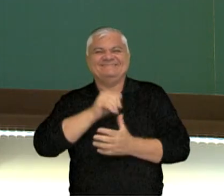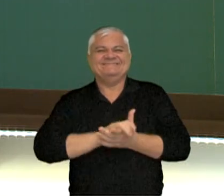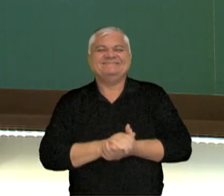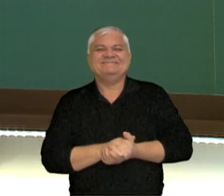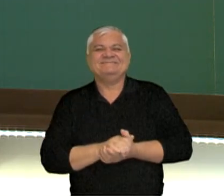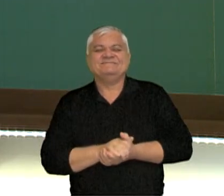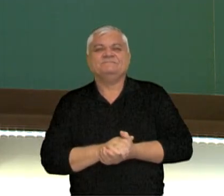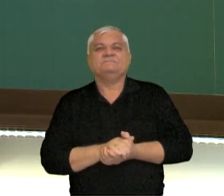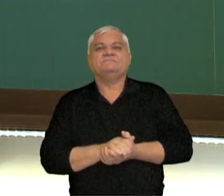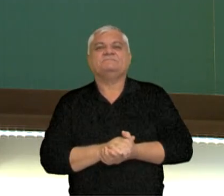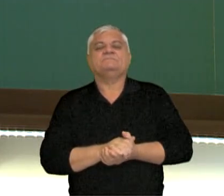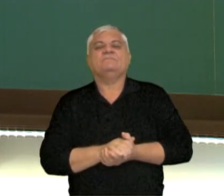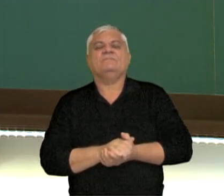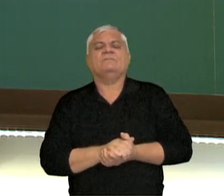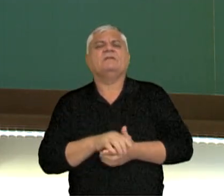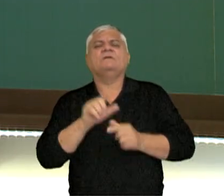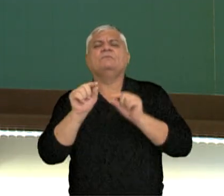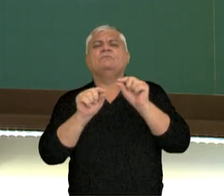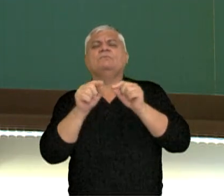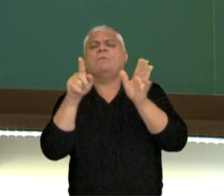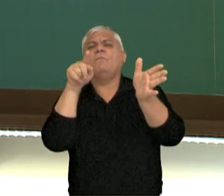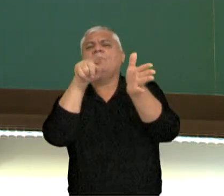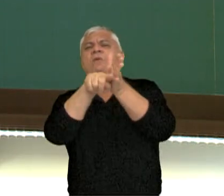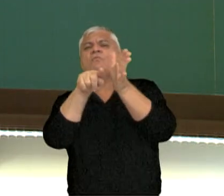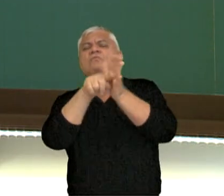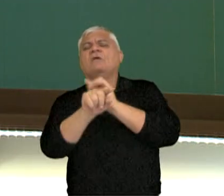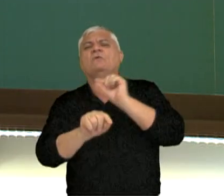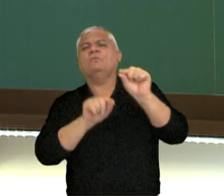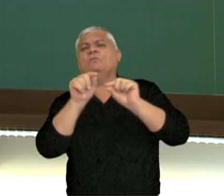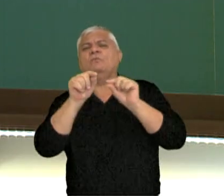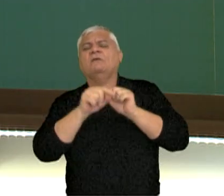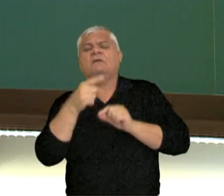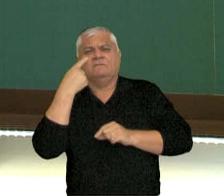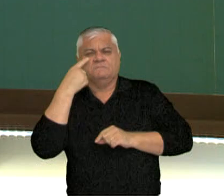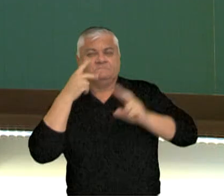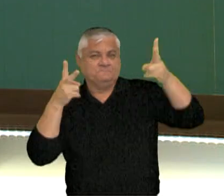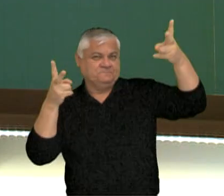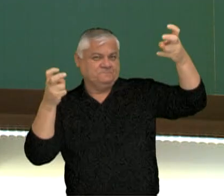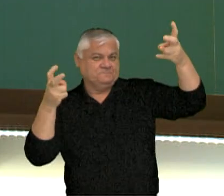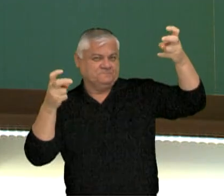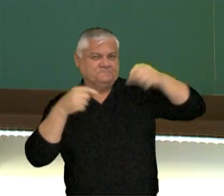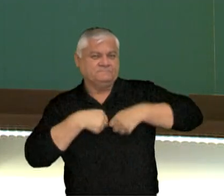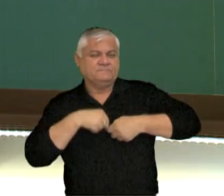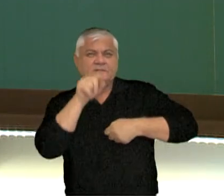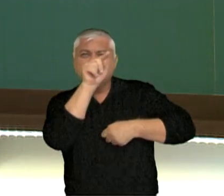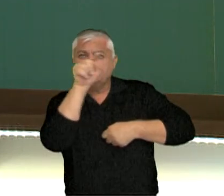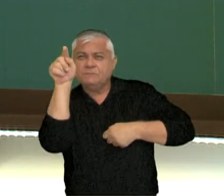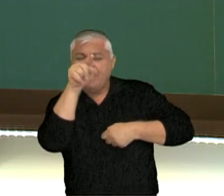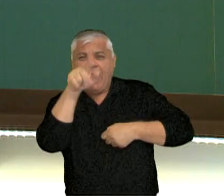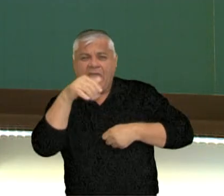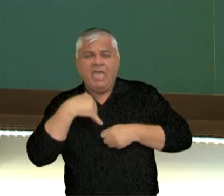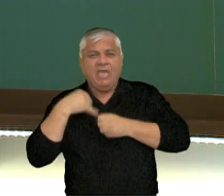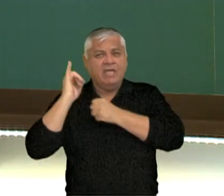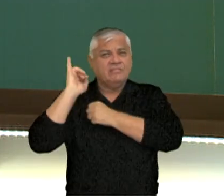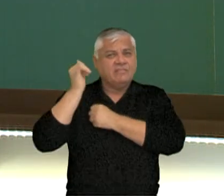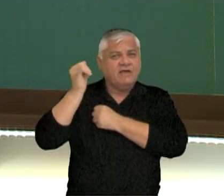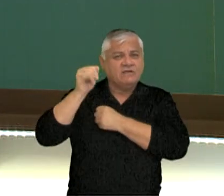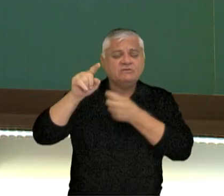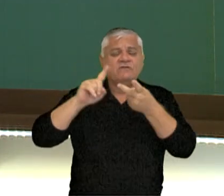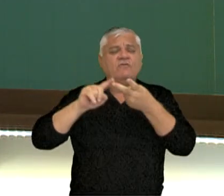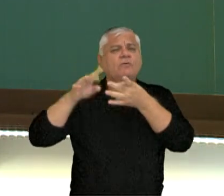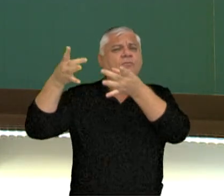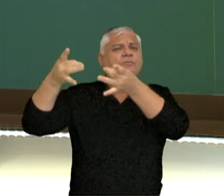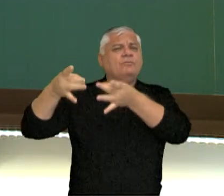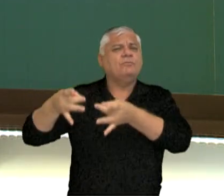gente! Eu perguntei, a partir da análise do trecho do conto, como ele se classifica? Se narrativo ou